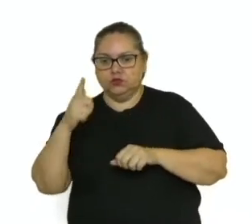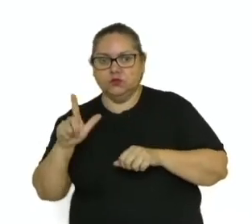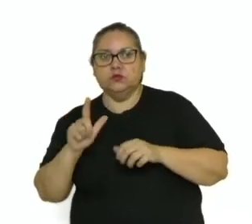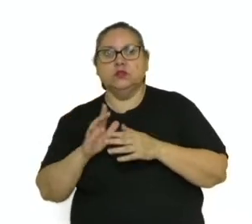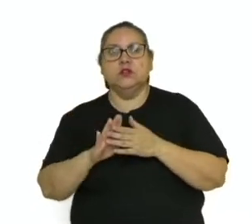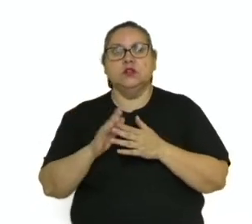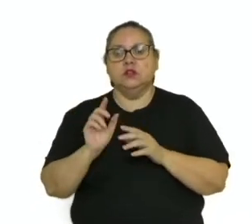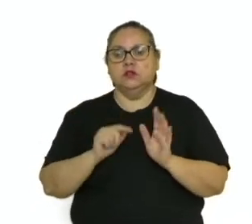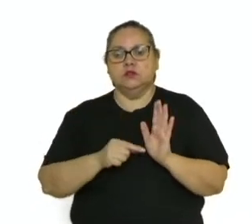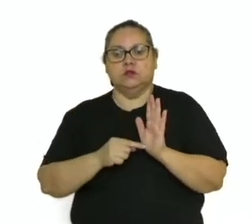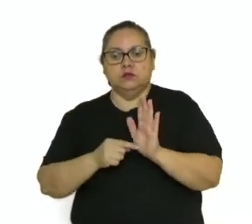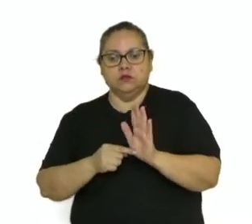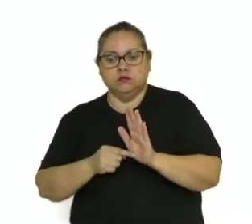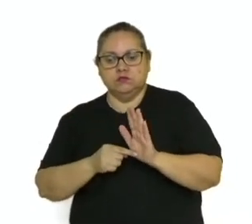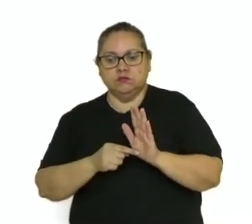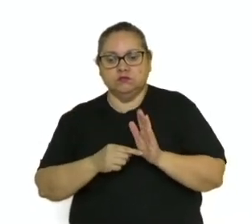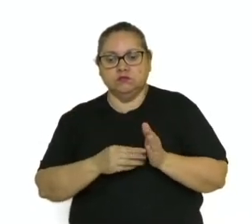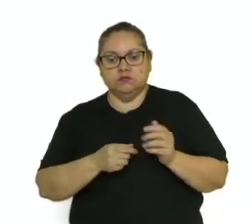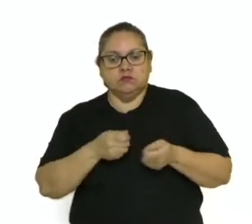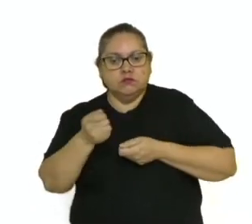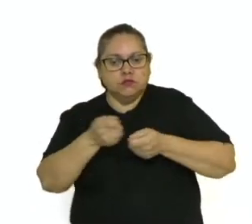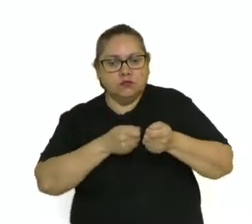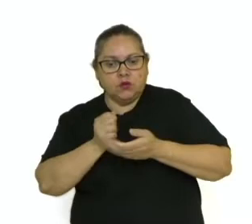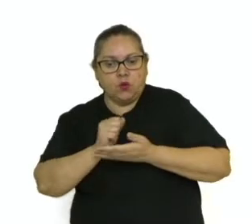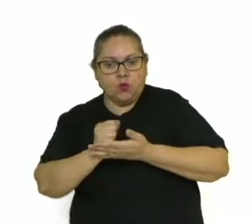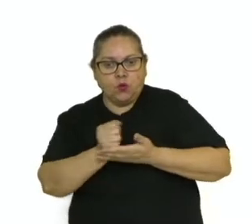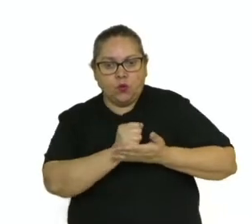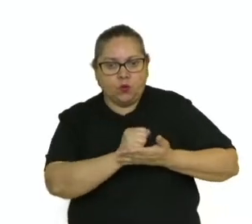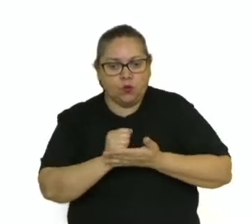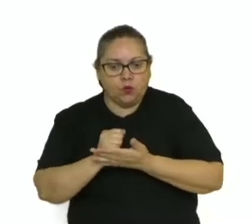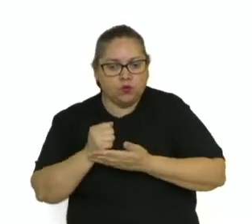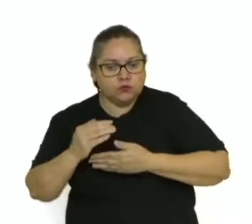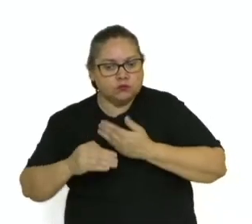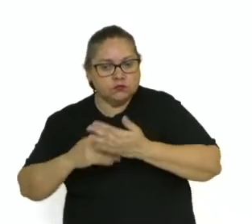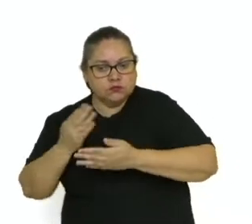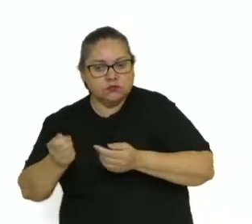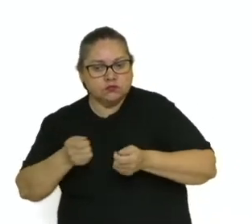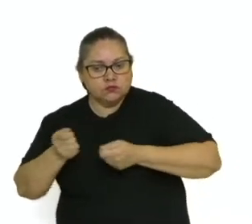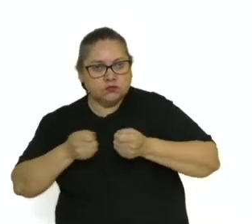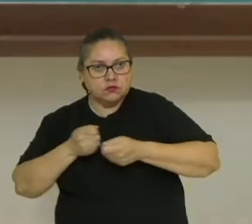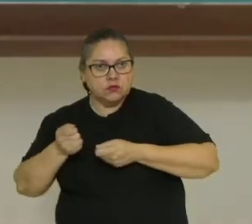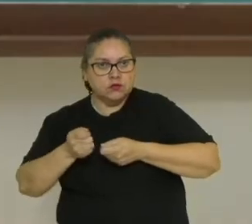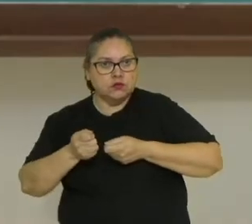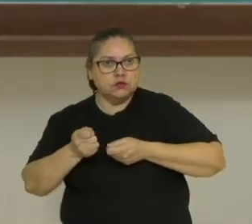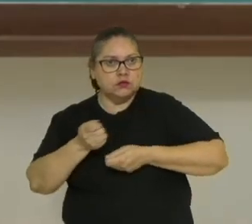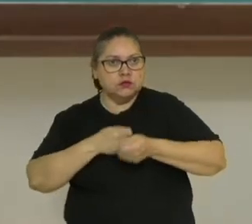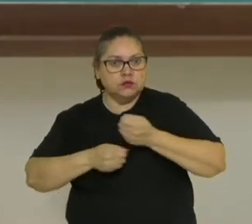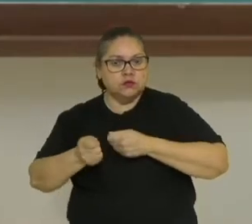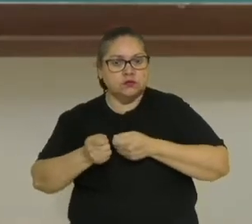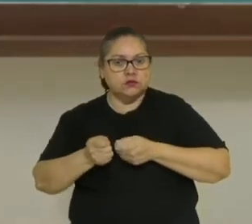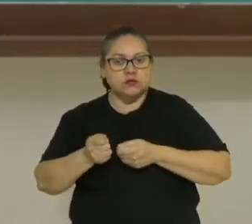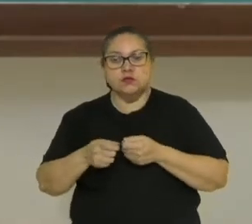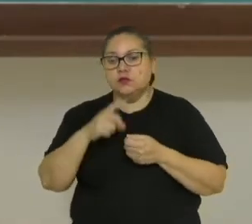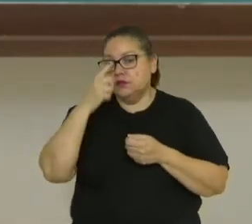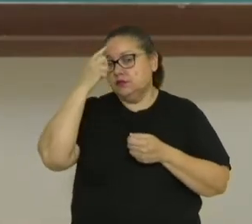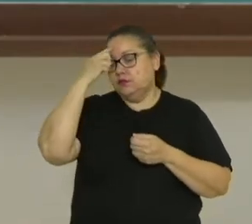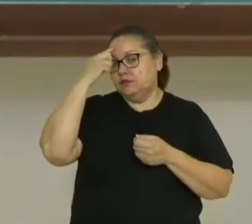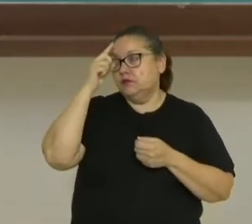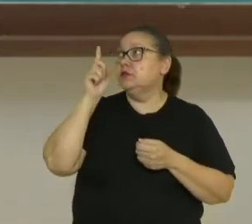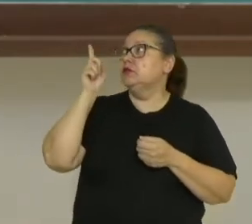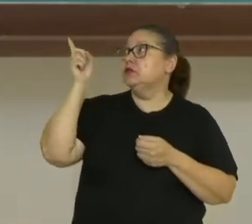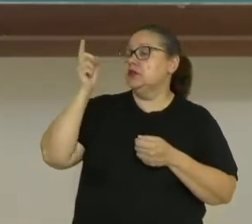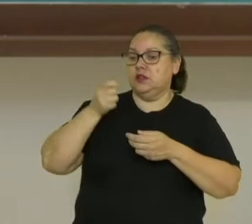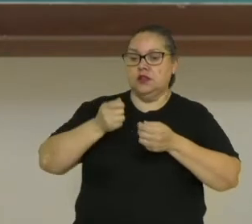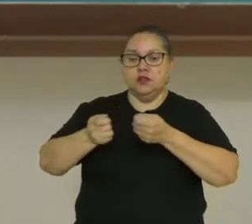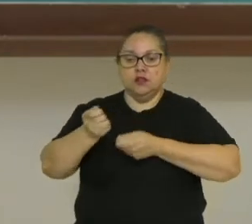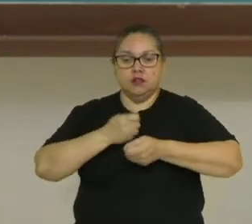na figura do mercado, quem controlaria o andamento da economia. Segundo os ideais de Adam Smith, a